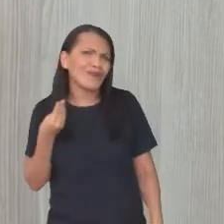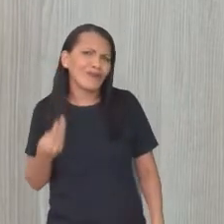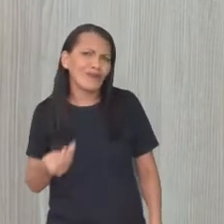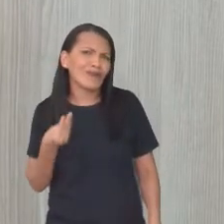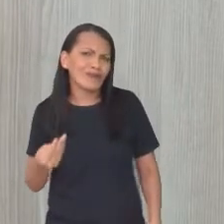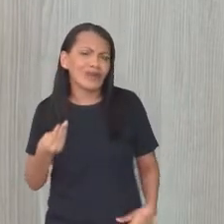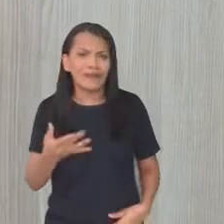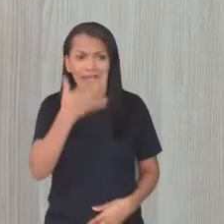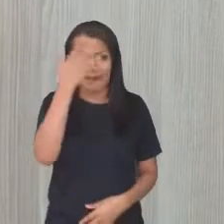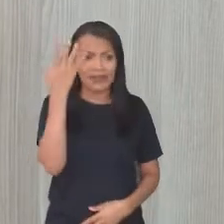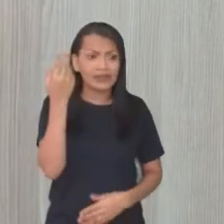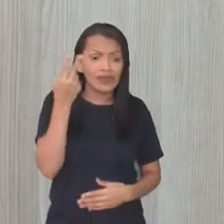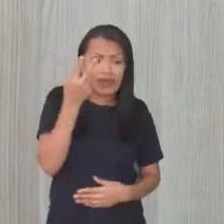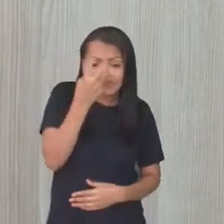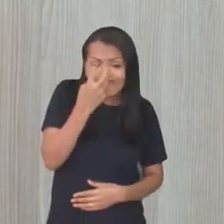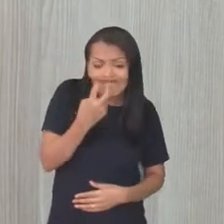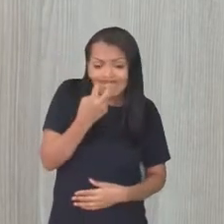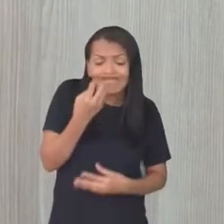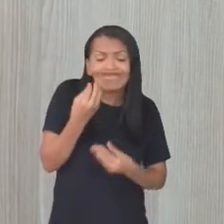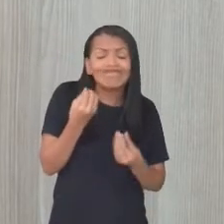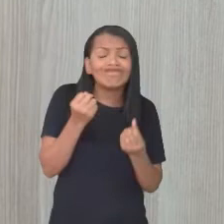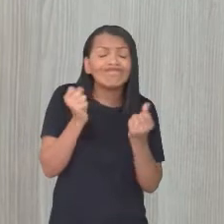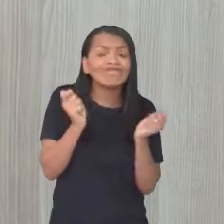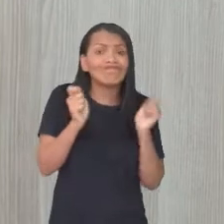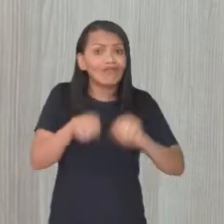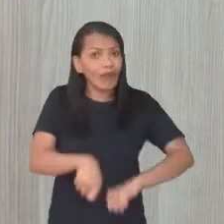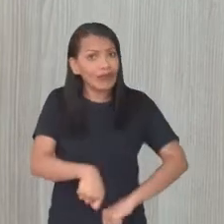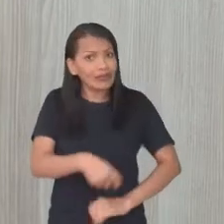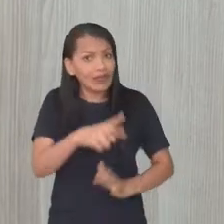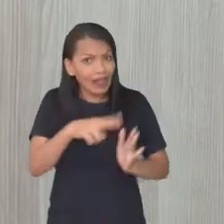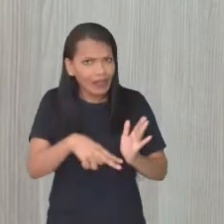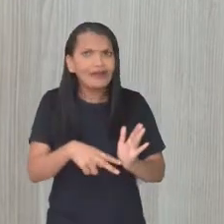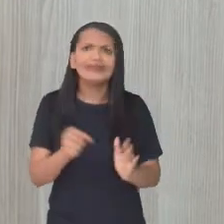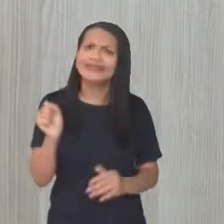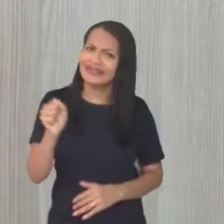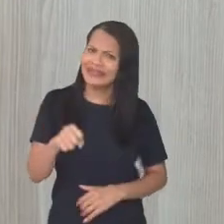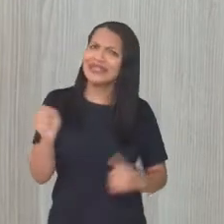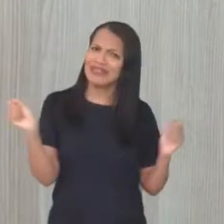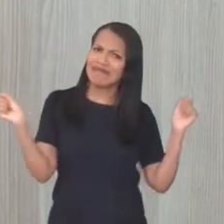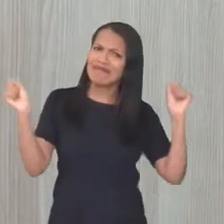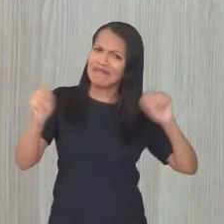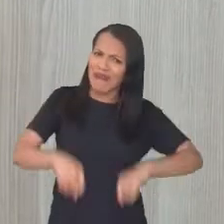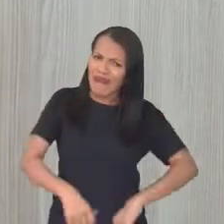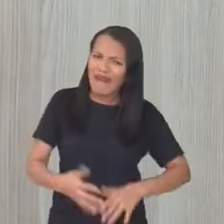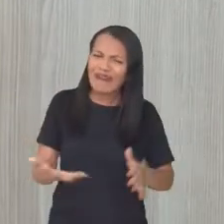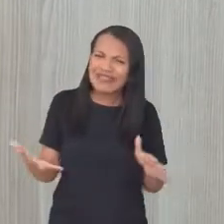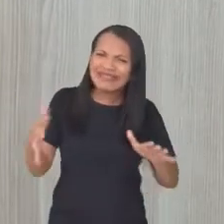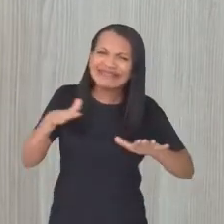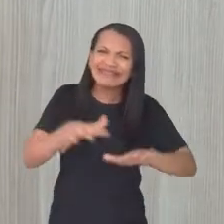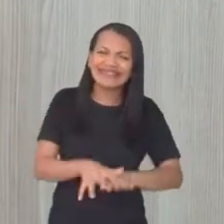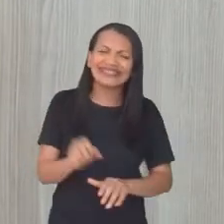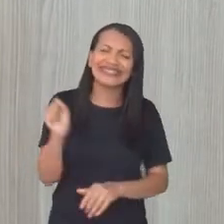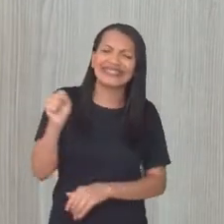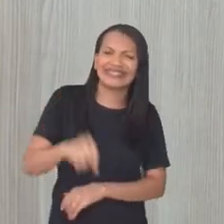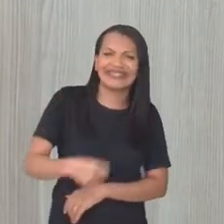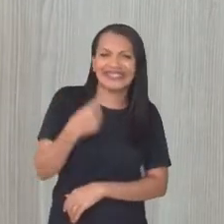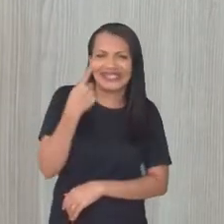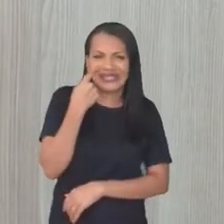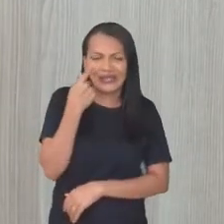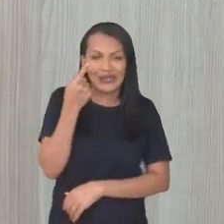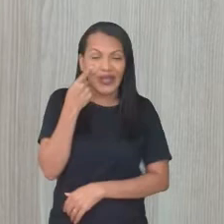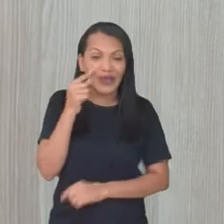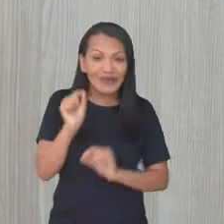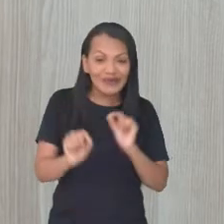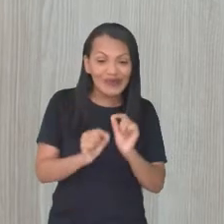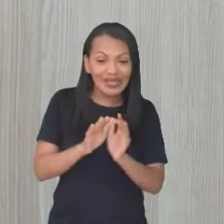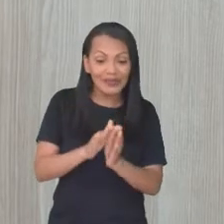uma pessoa que não enxerga pode ler. Sim. E ela pode ler, né? E ela pode ser incluída nisso. Quando a gente estava vendo